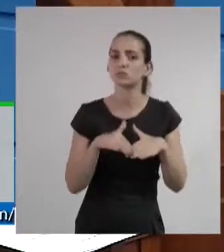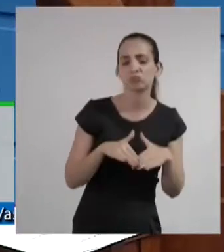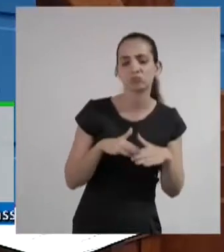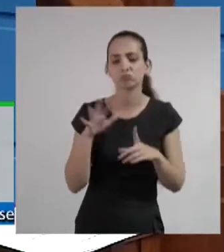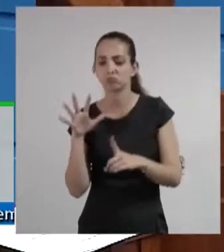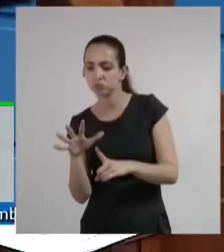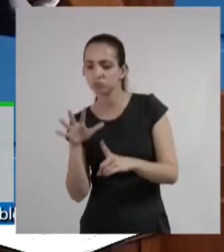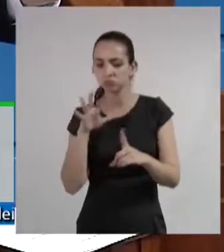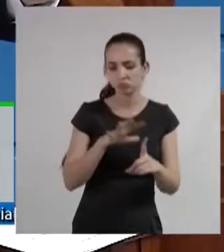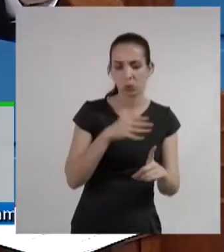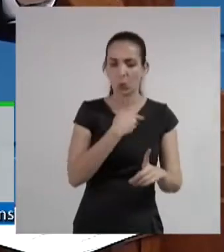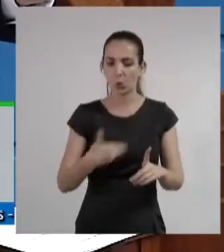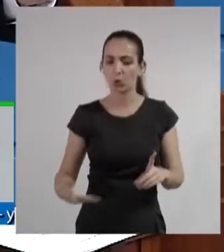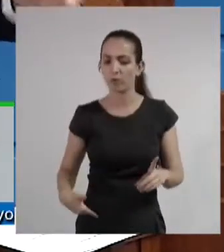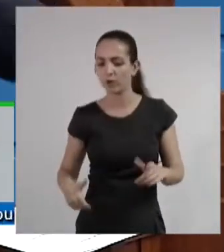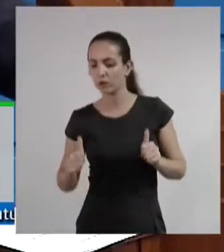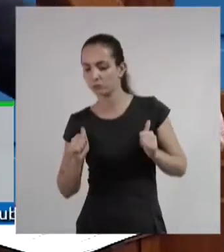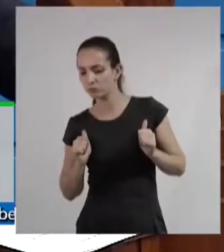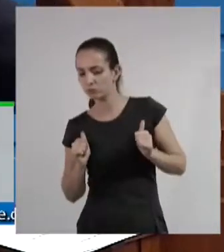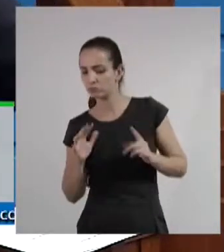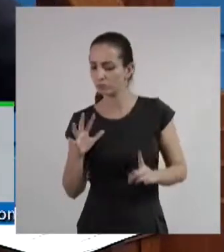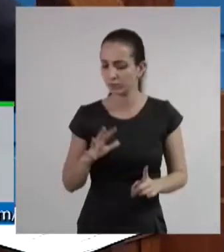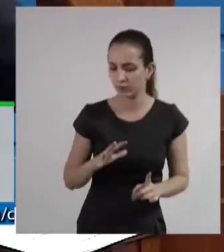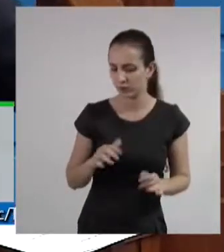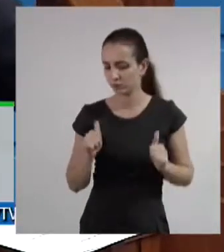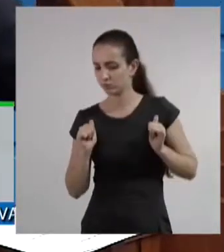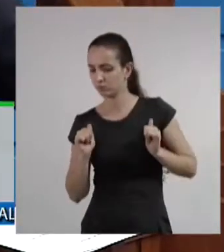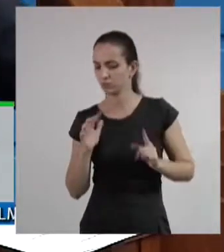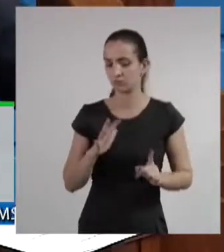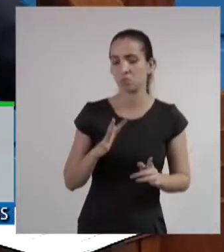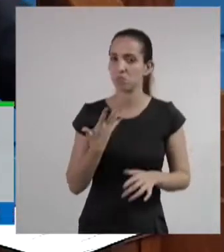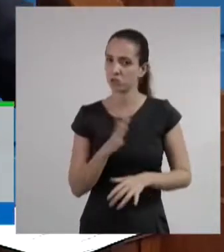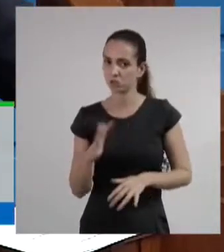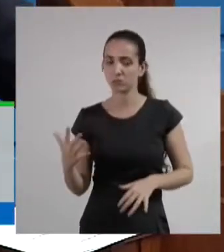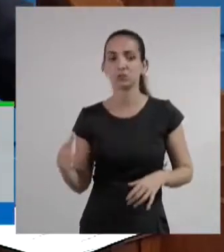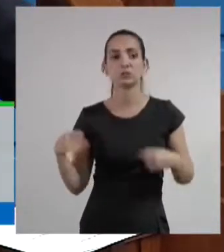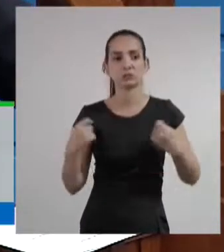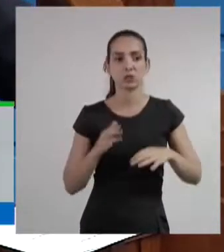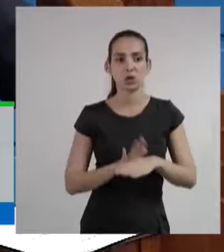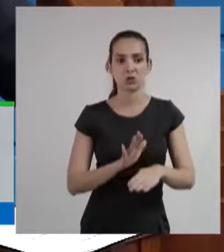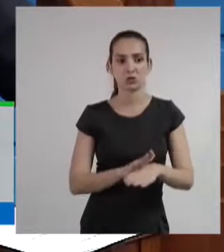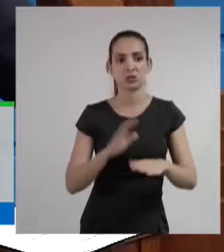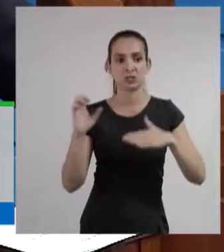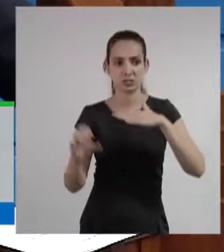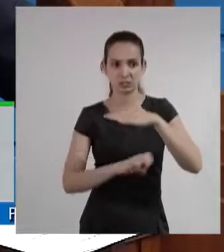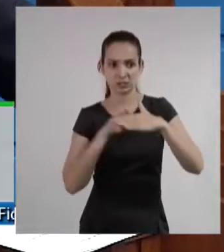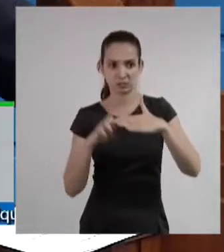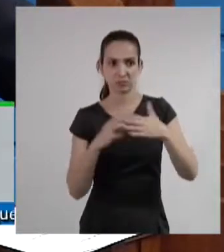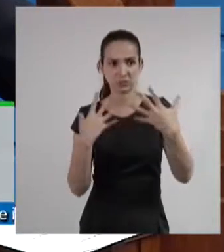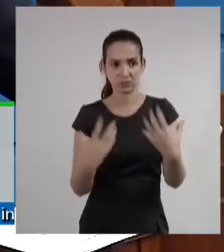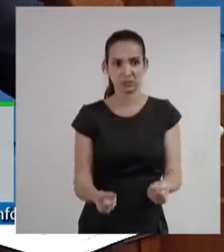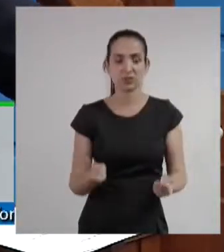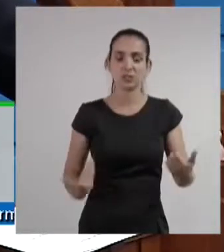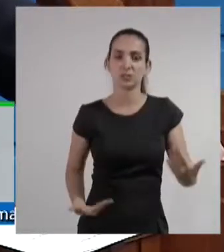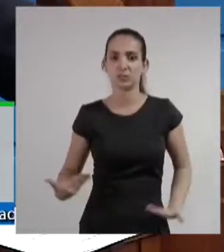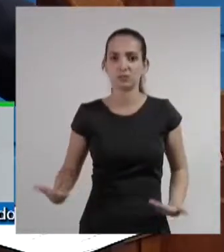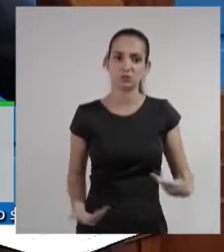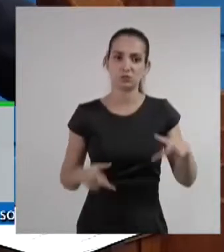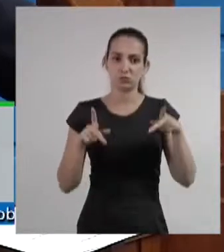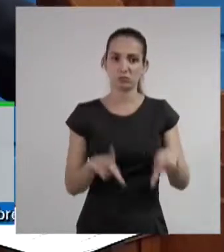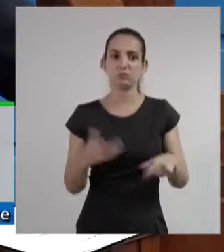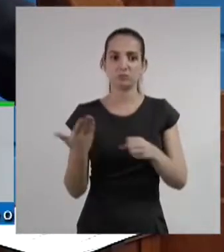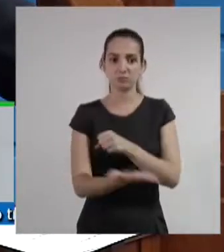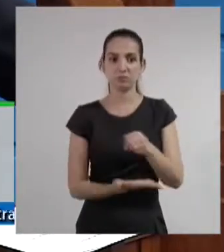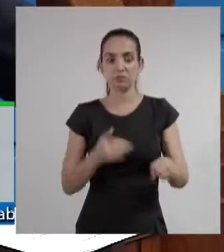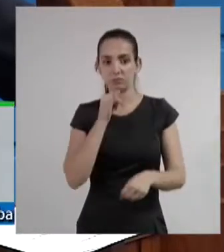vamos dizer assim, o privilégio para empresas assumirem, inclusive, serviços públicos essenciais